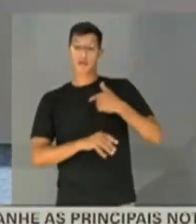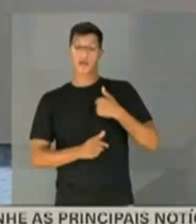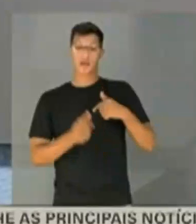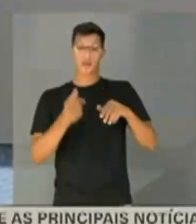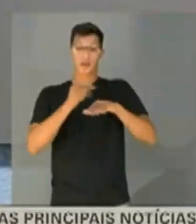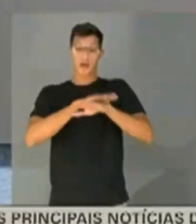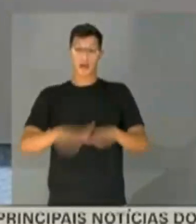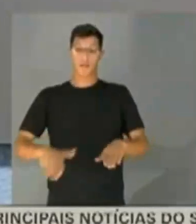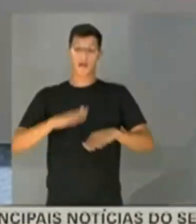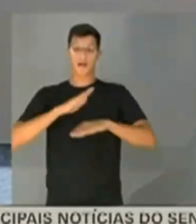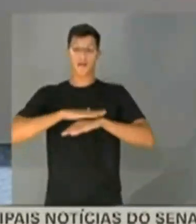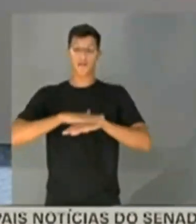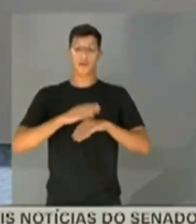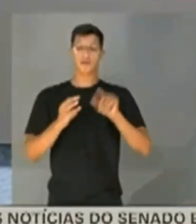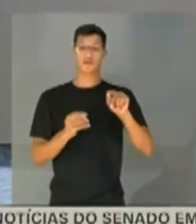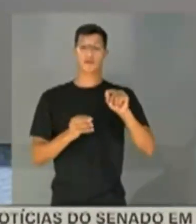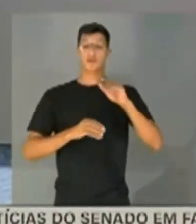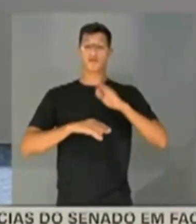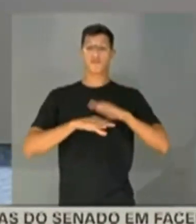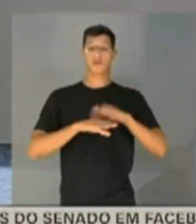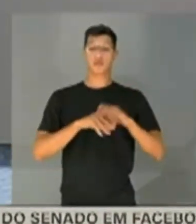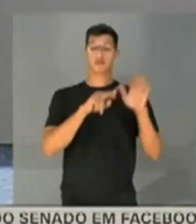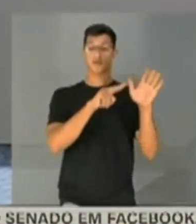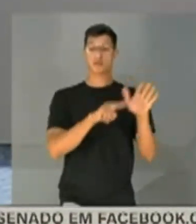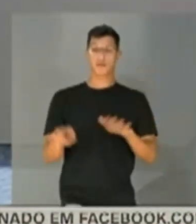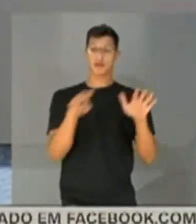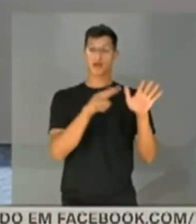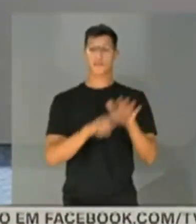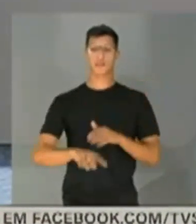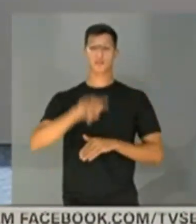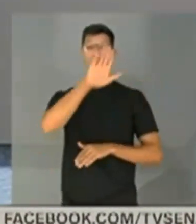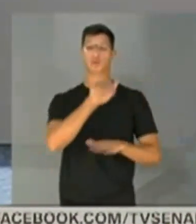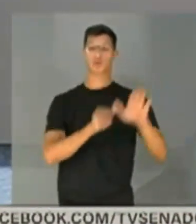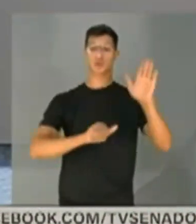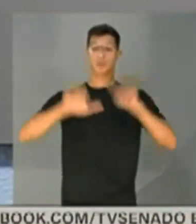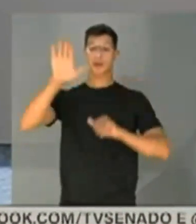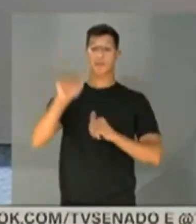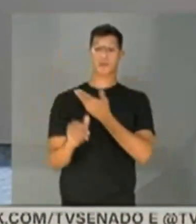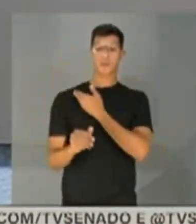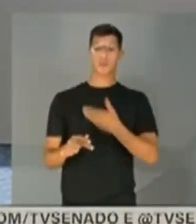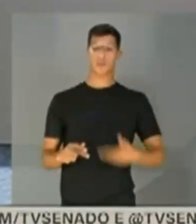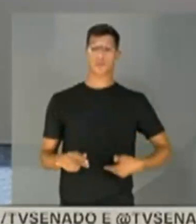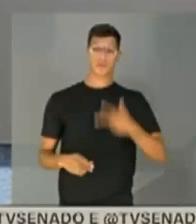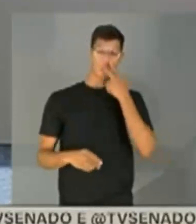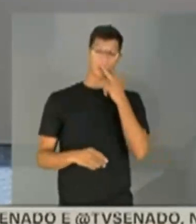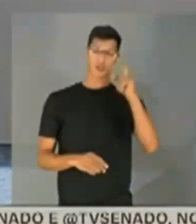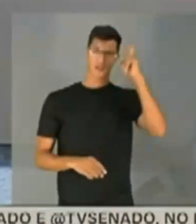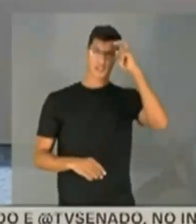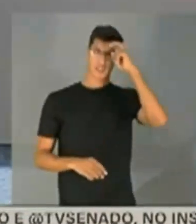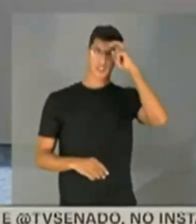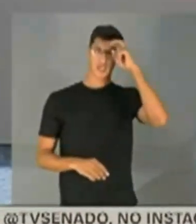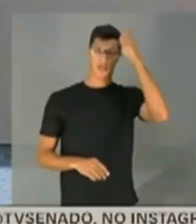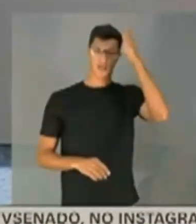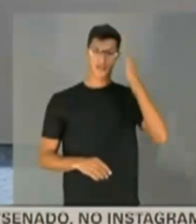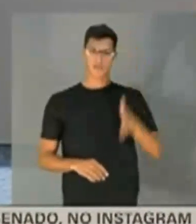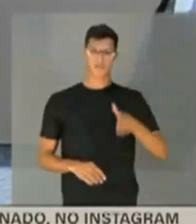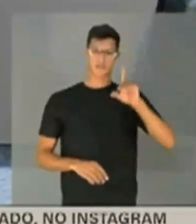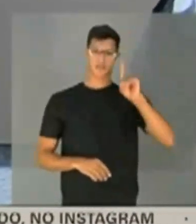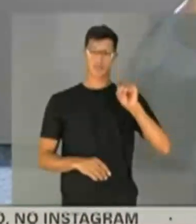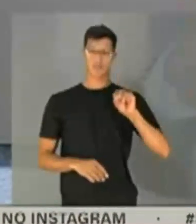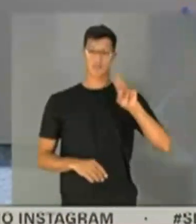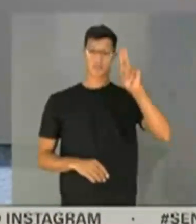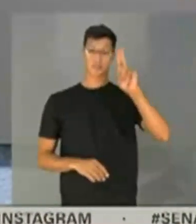com isso e fiz que se fizesse semanalmente um chamamento público. Então, se eu não me engano, toda quinta-feira é publicado em Diário